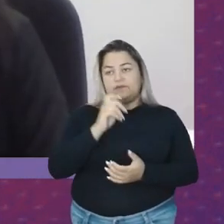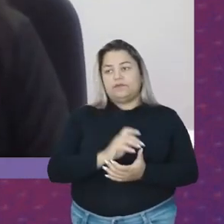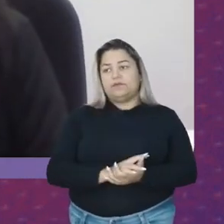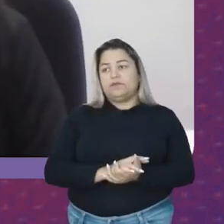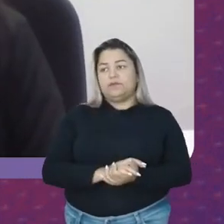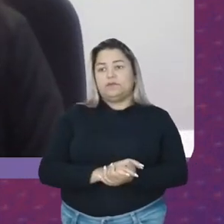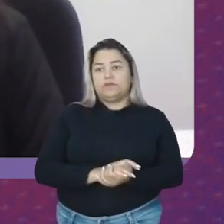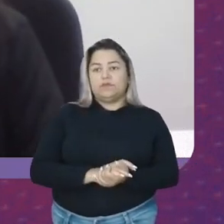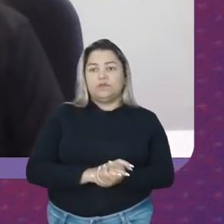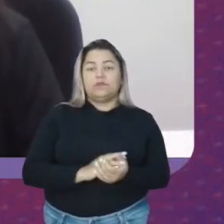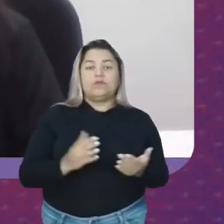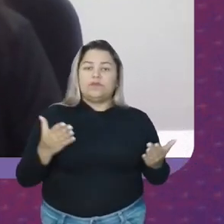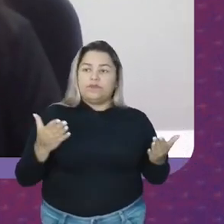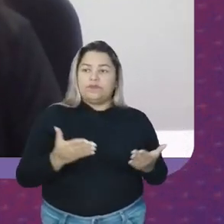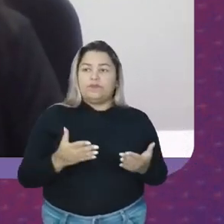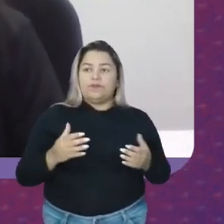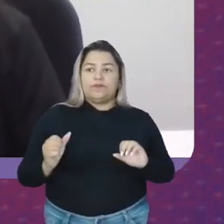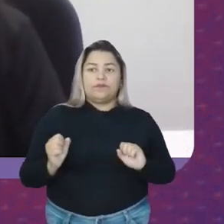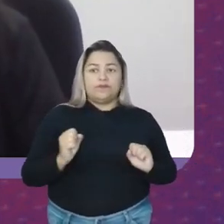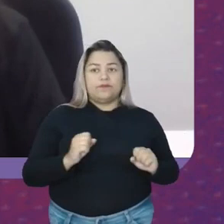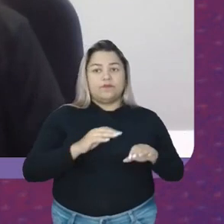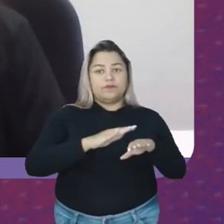Eu acho que agora nós podemos começar